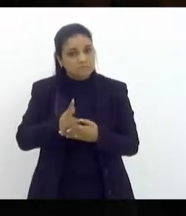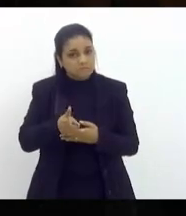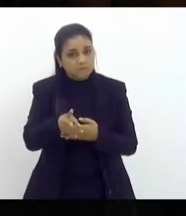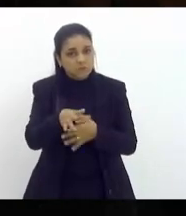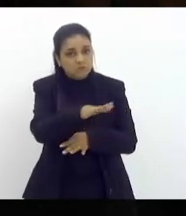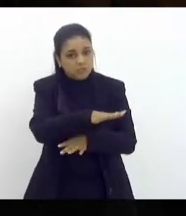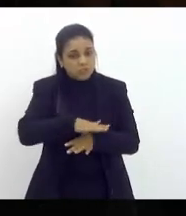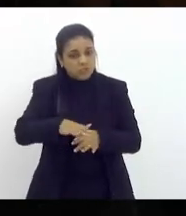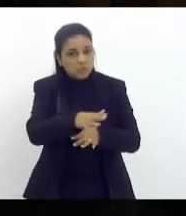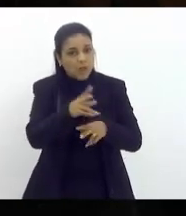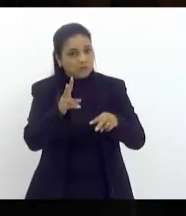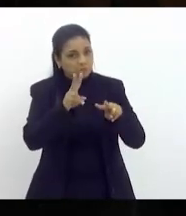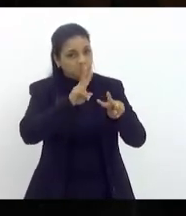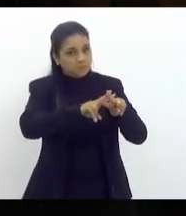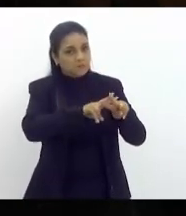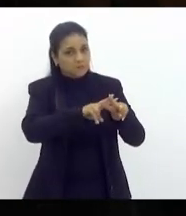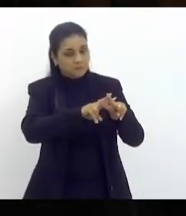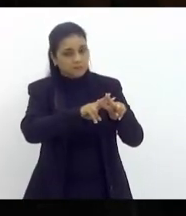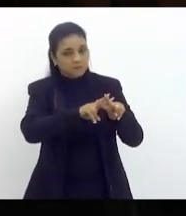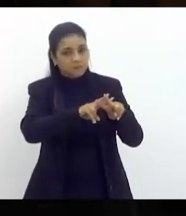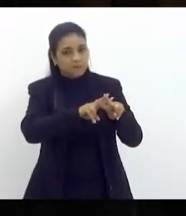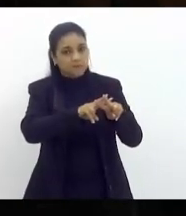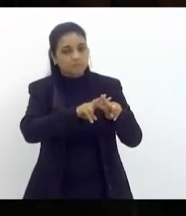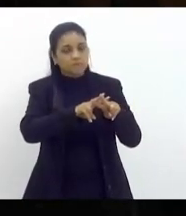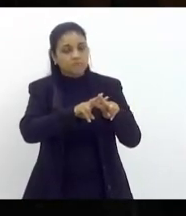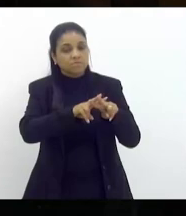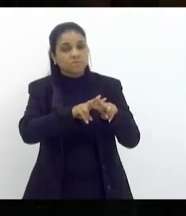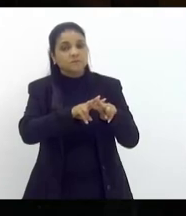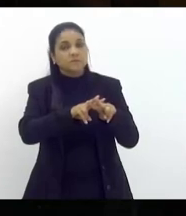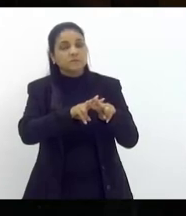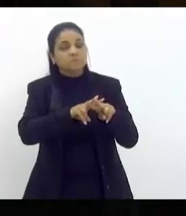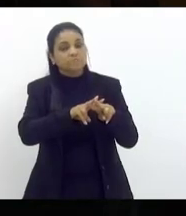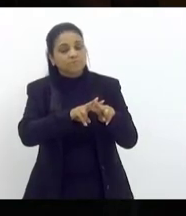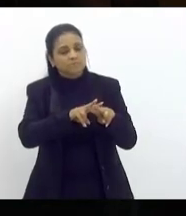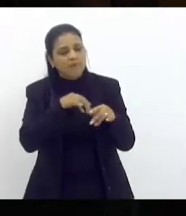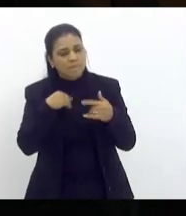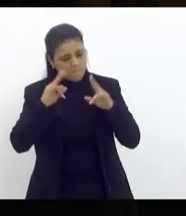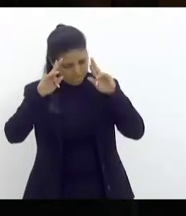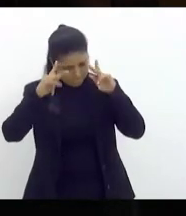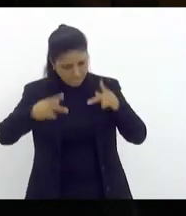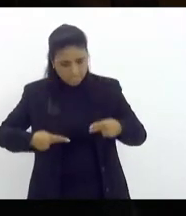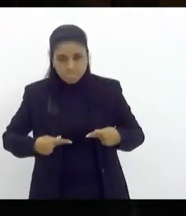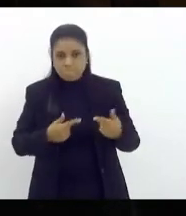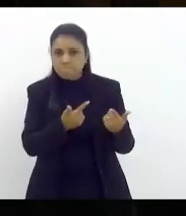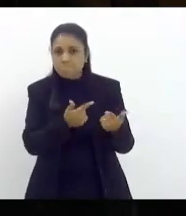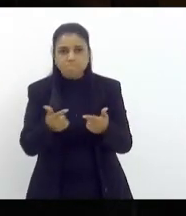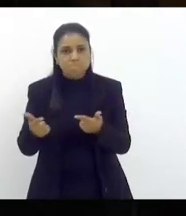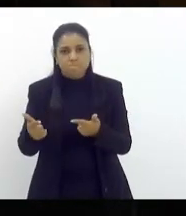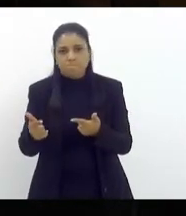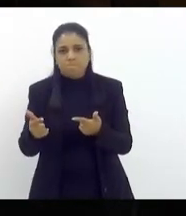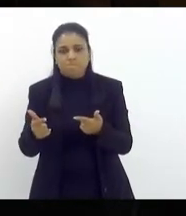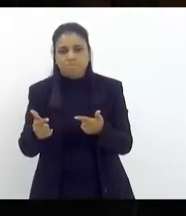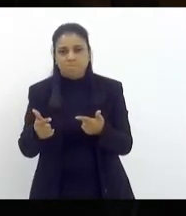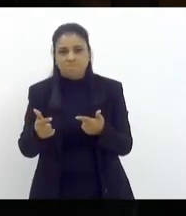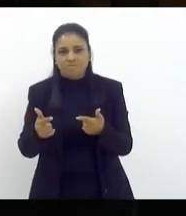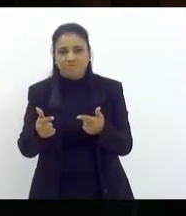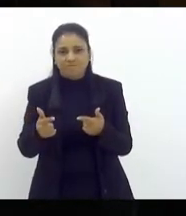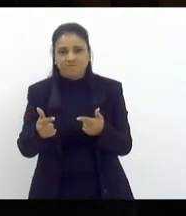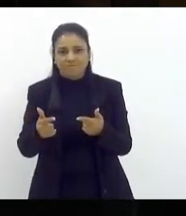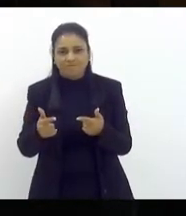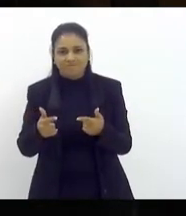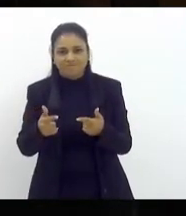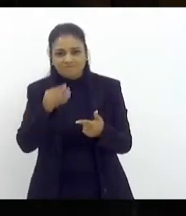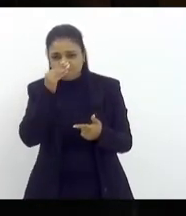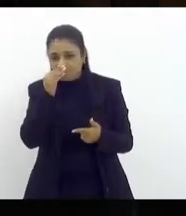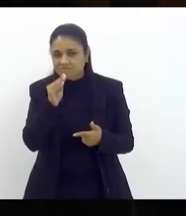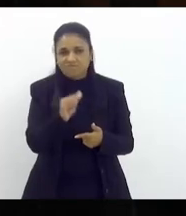espaços de privação de liberdade também relatou situações desumanas dentro desses espaços inclusive em ambientes